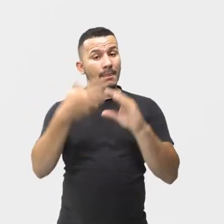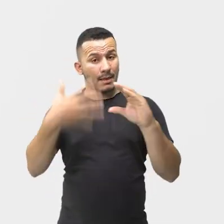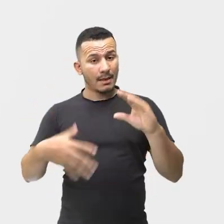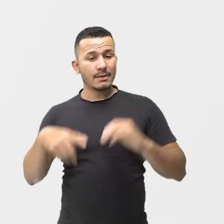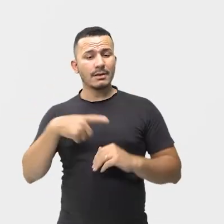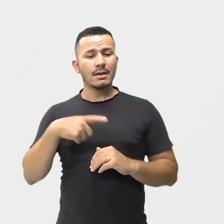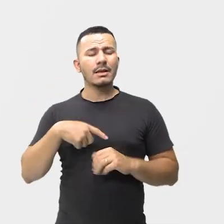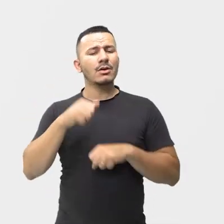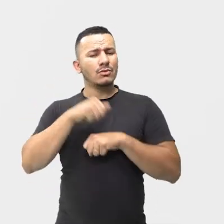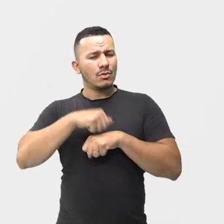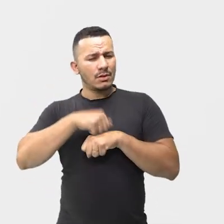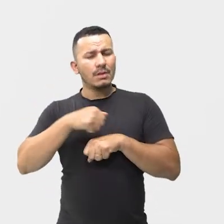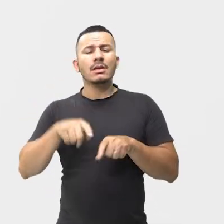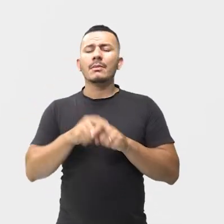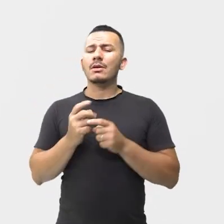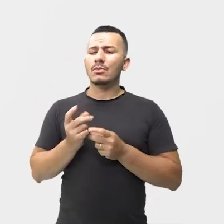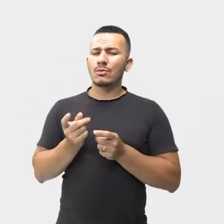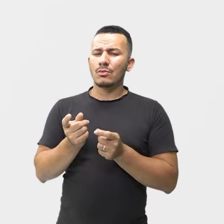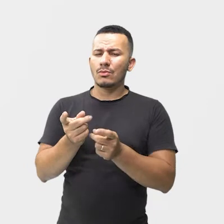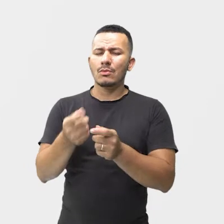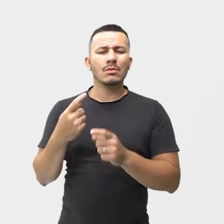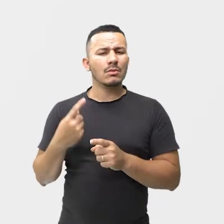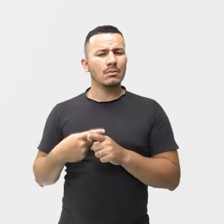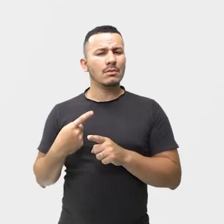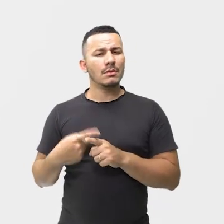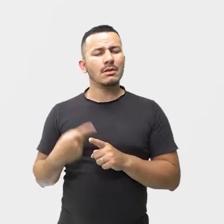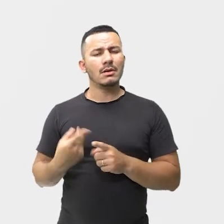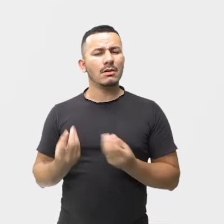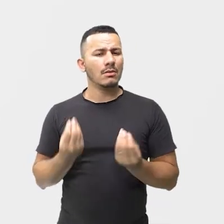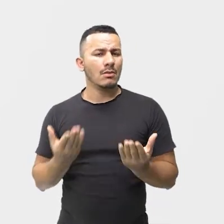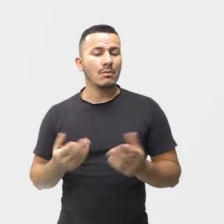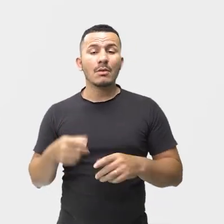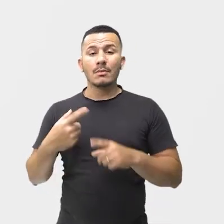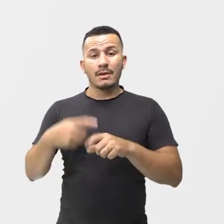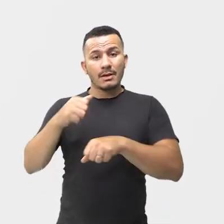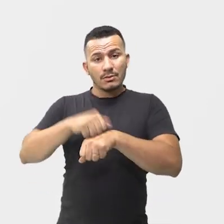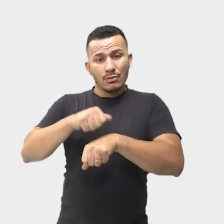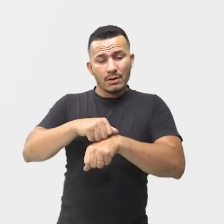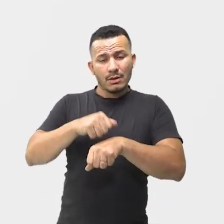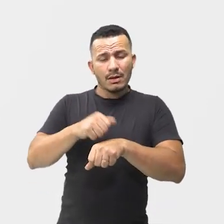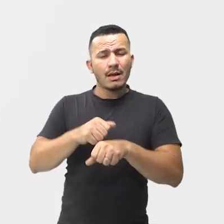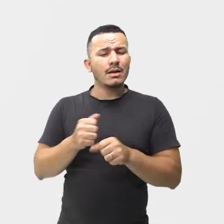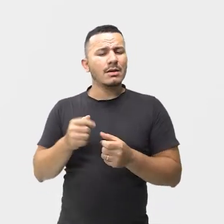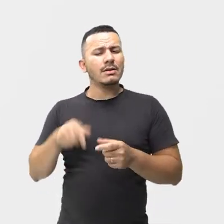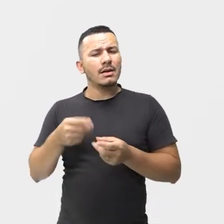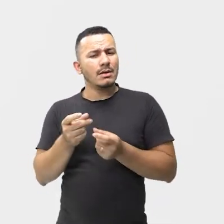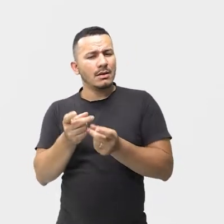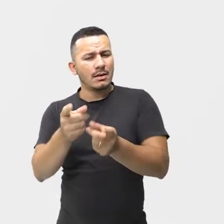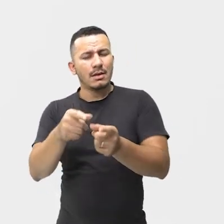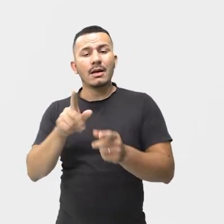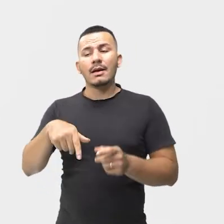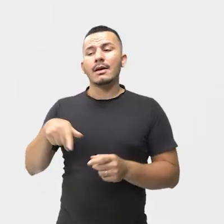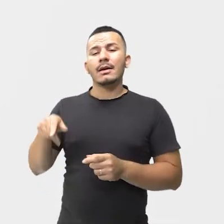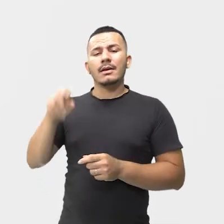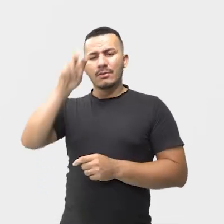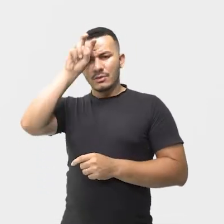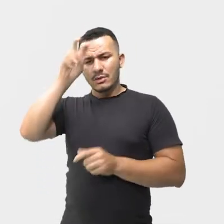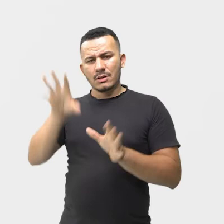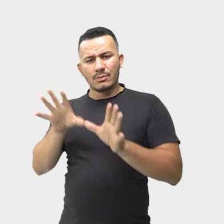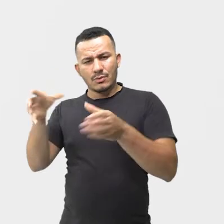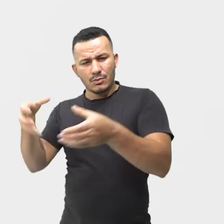havia solidez e durabilidade. Por que solidez e durabilidade? Porque eles acreditavam na vida eterna.